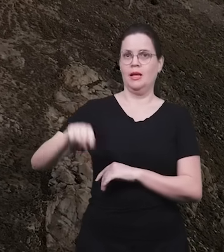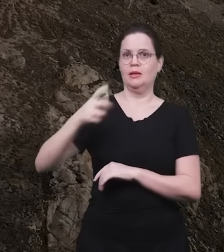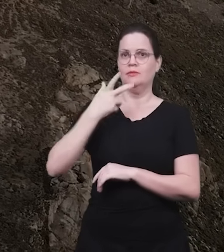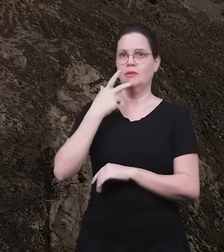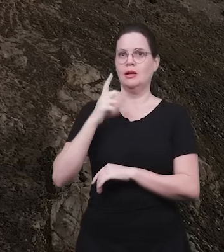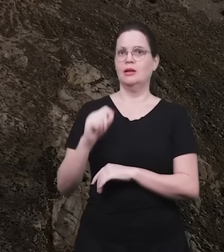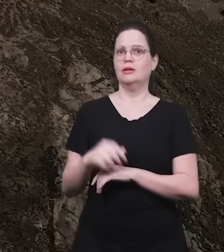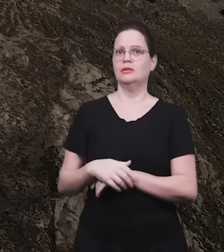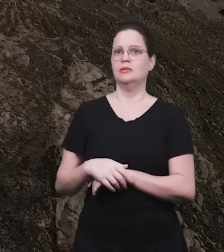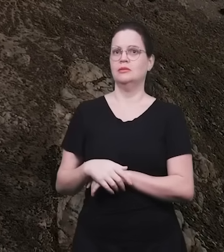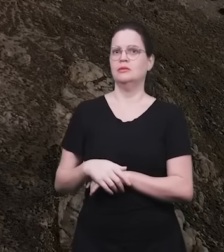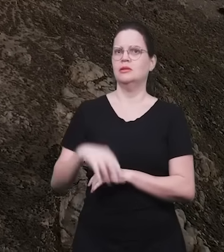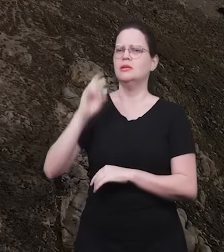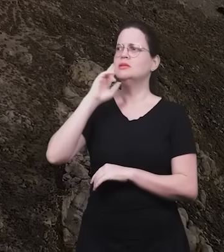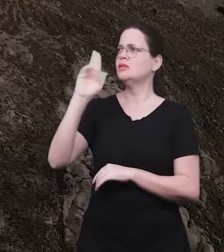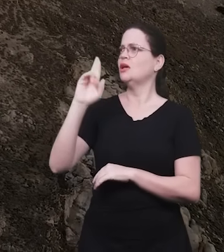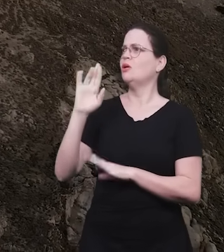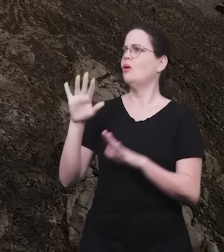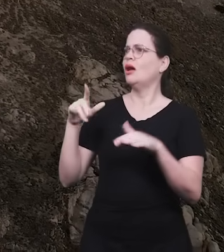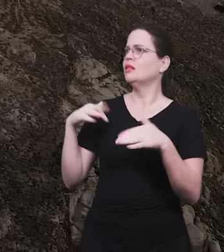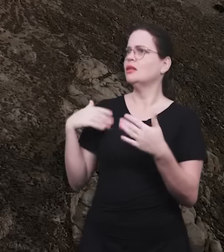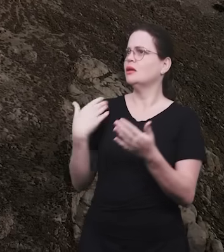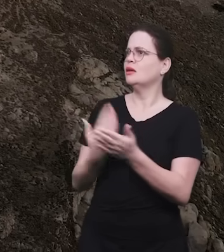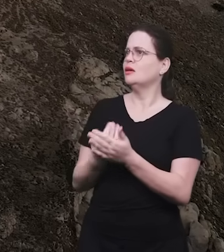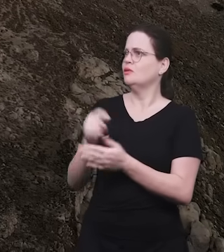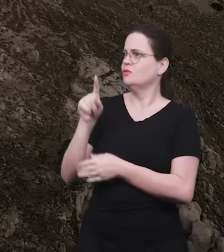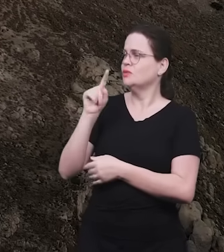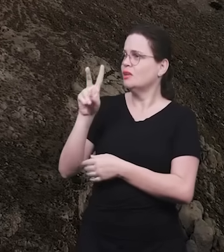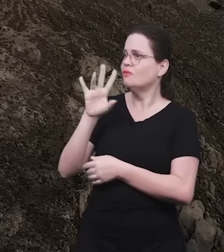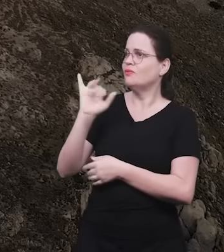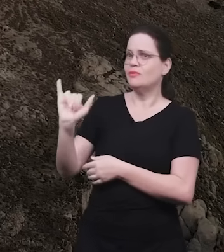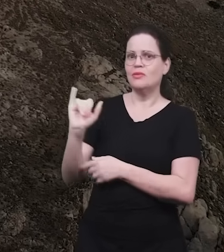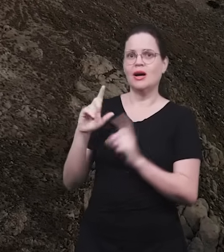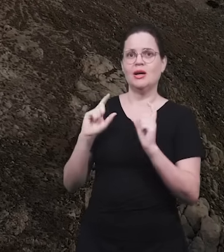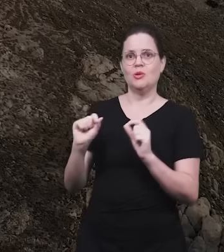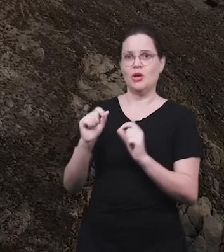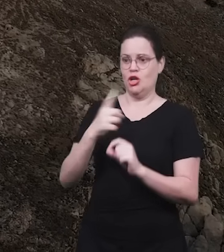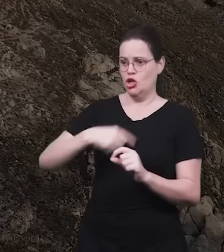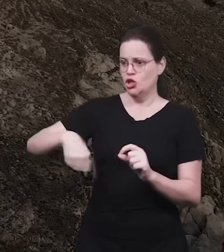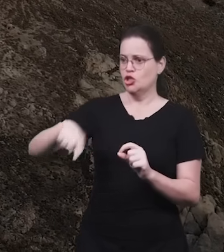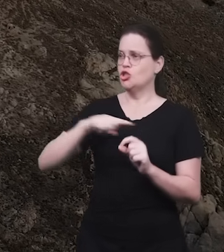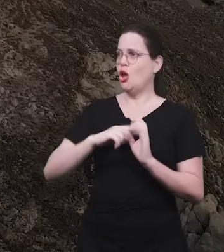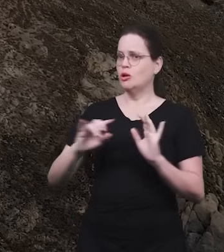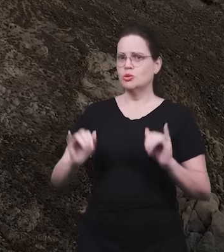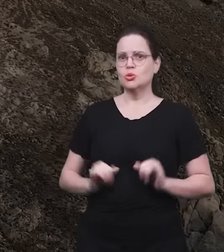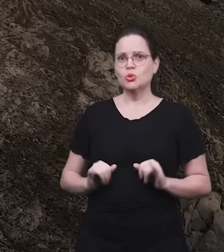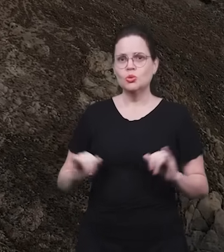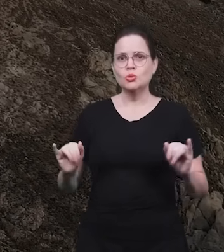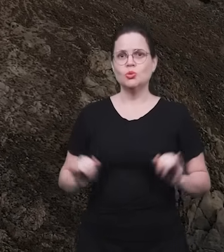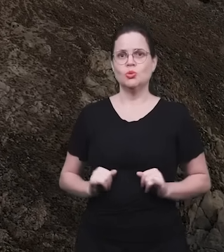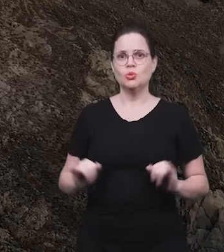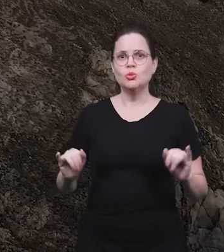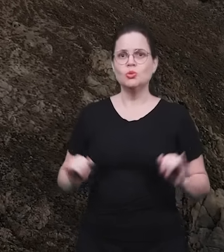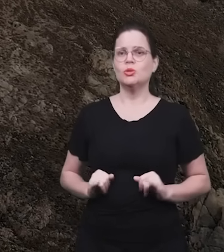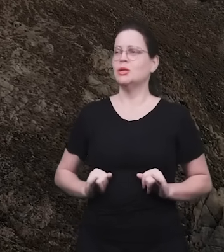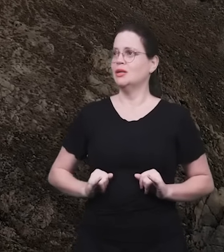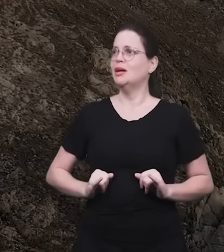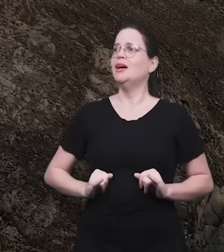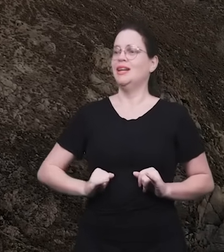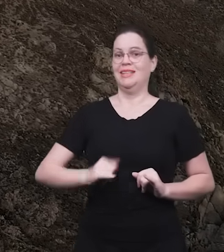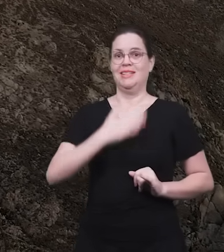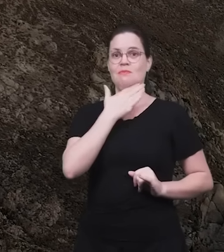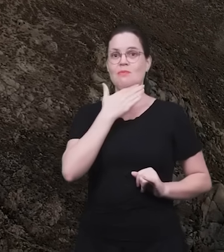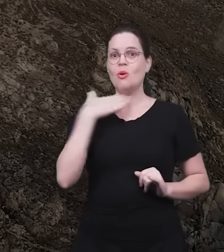seguinte: até quando, Senhor, tu vingarás o nosso sangue e daqueles que morreram,